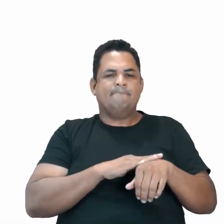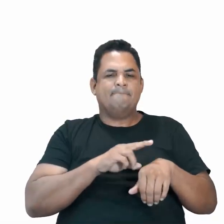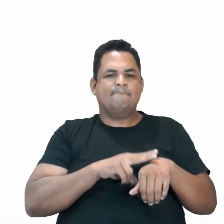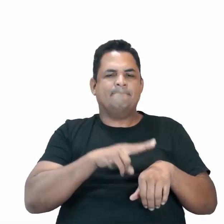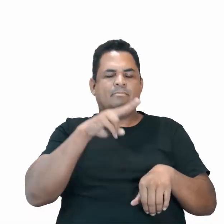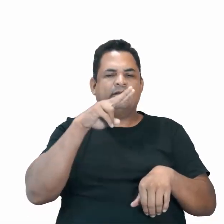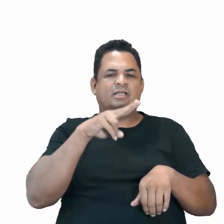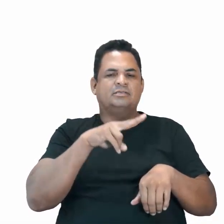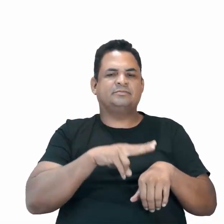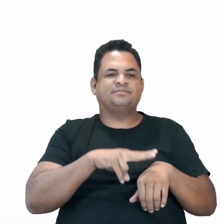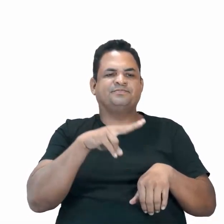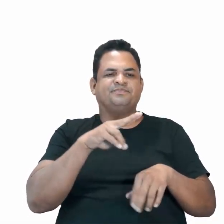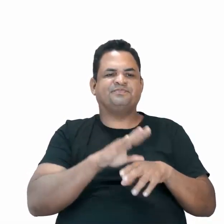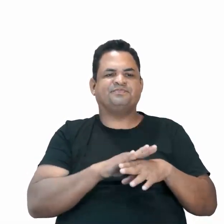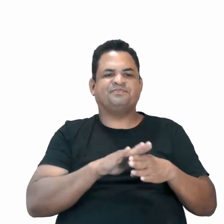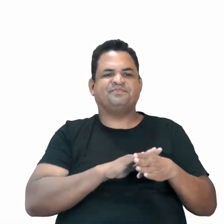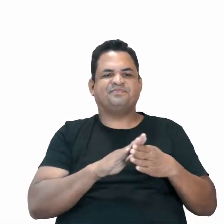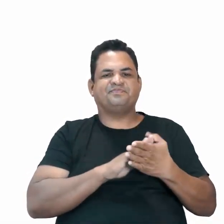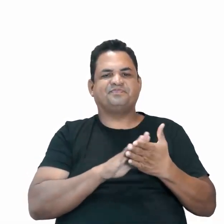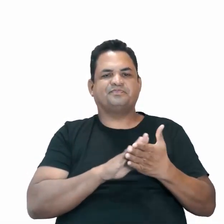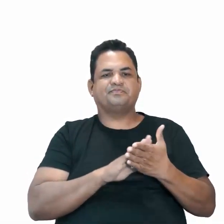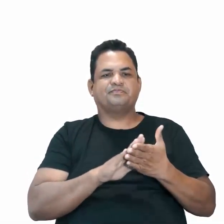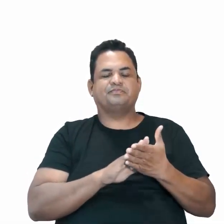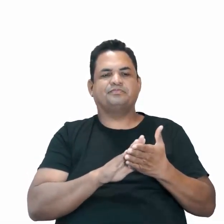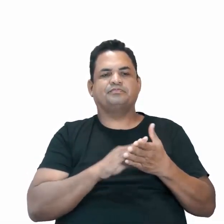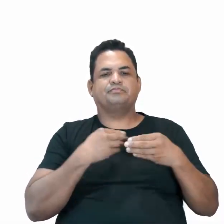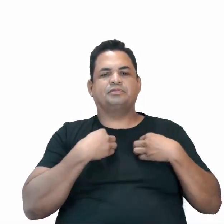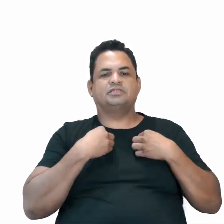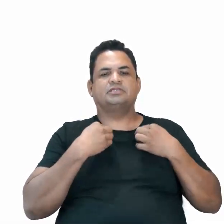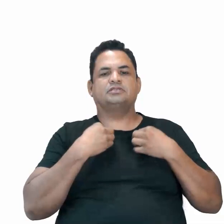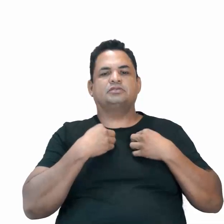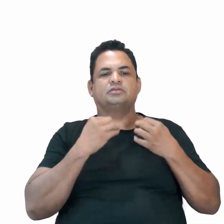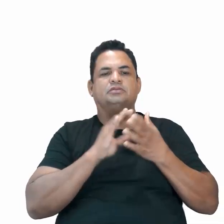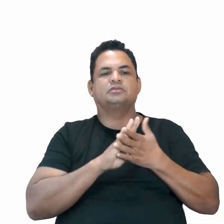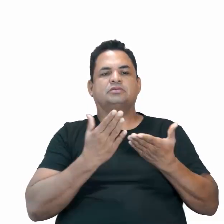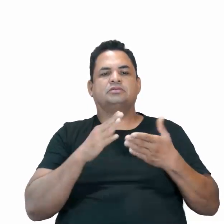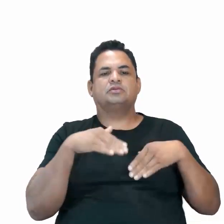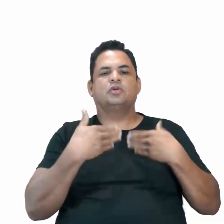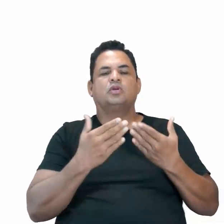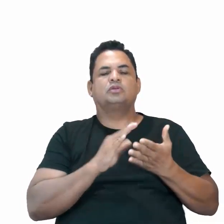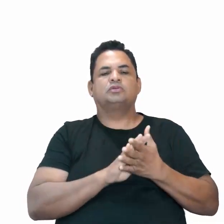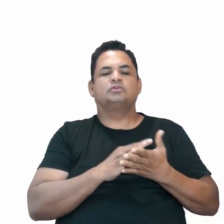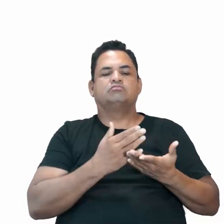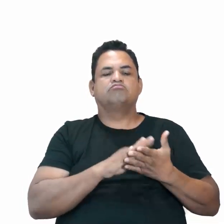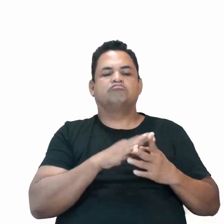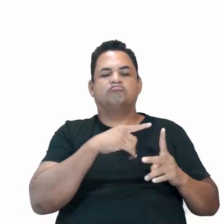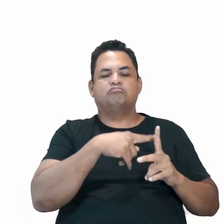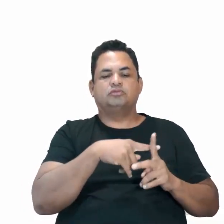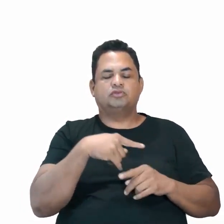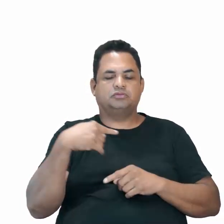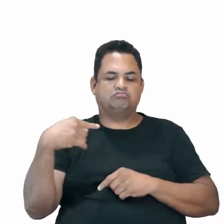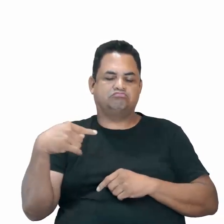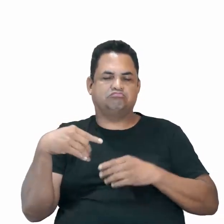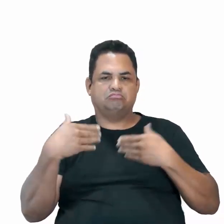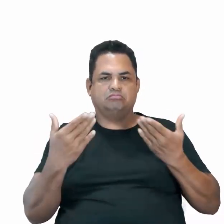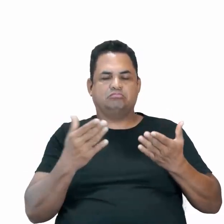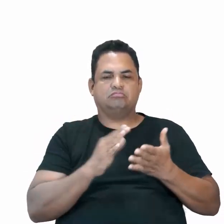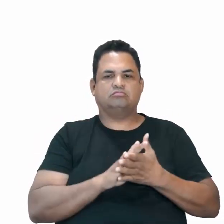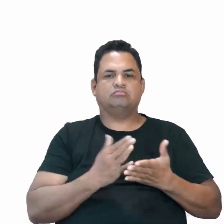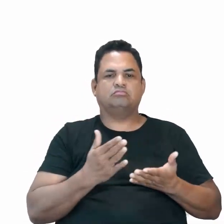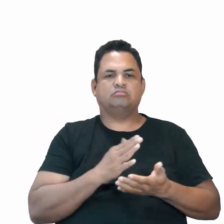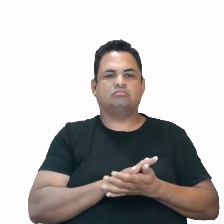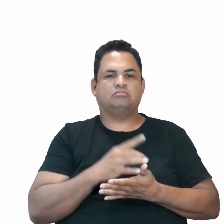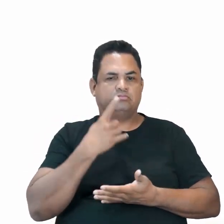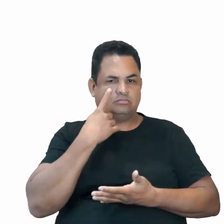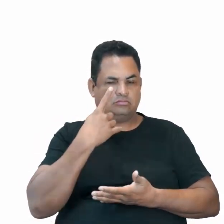de vidro, um pano de seda, qual será o sinal das cargas presentes na barra de vidro? Então, vai lá naquela série de